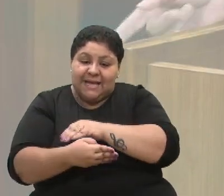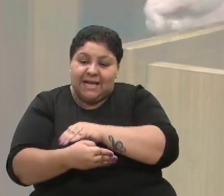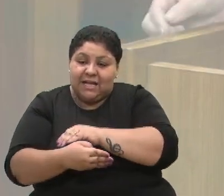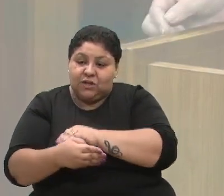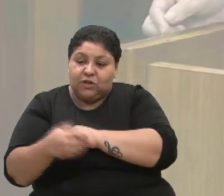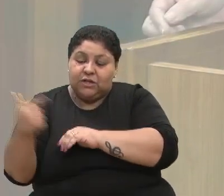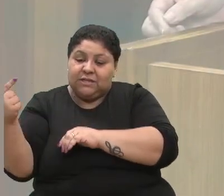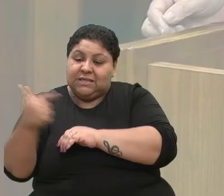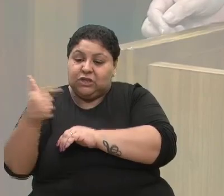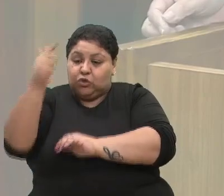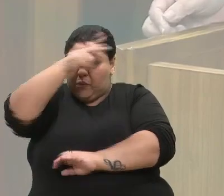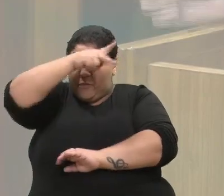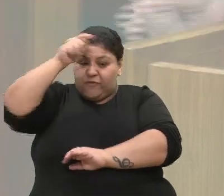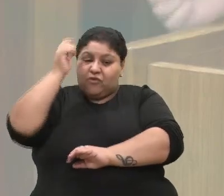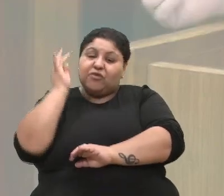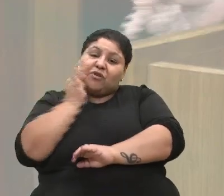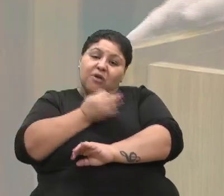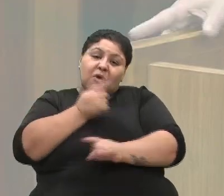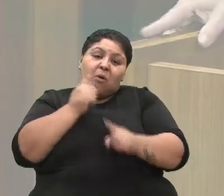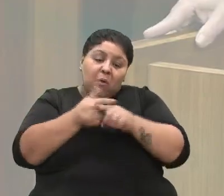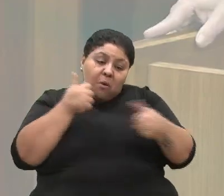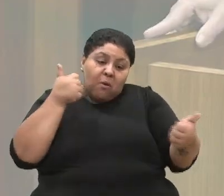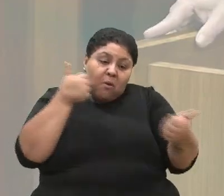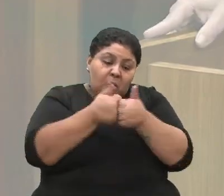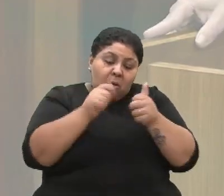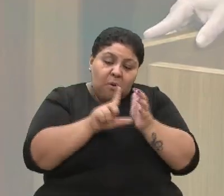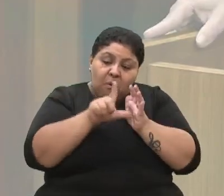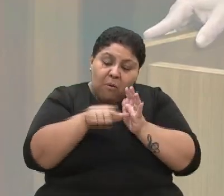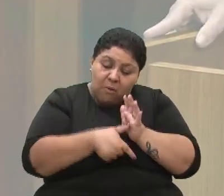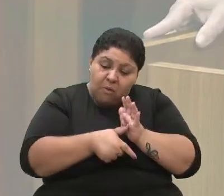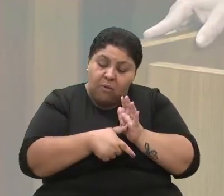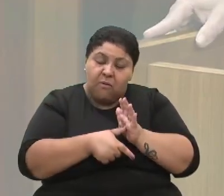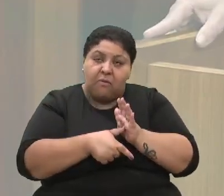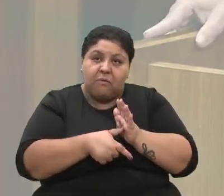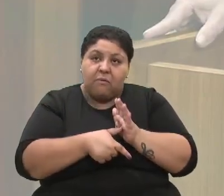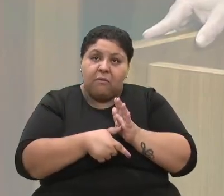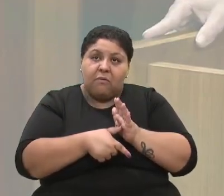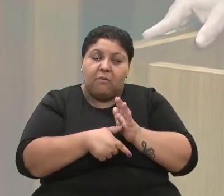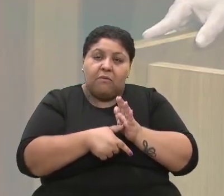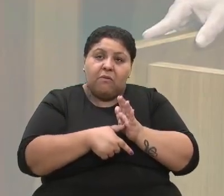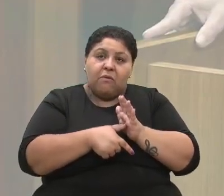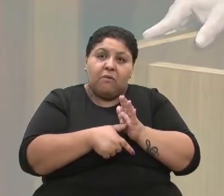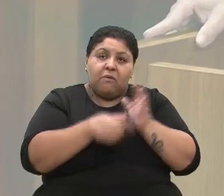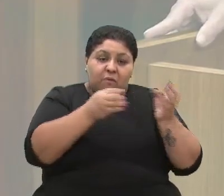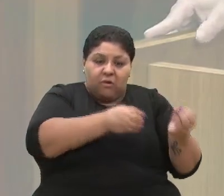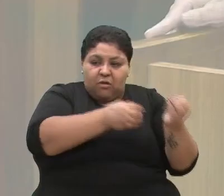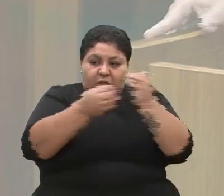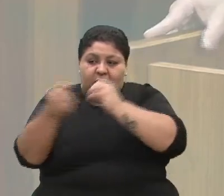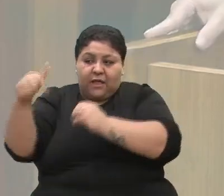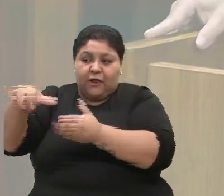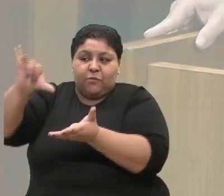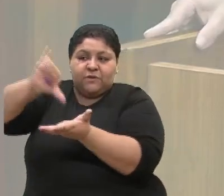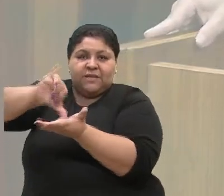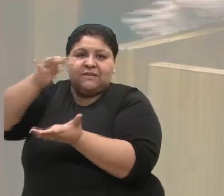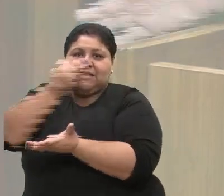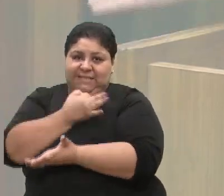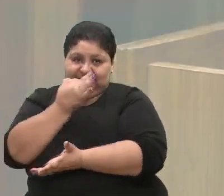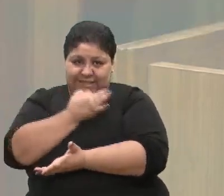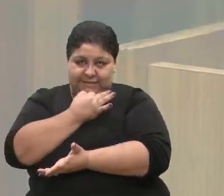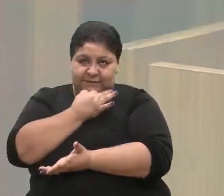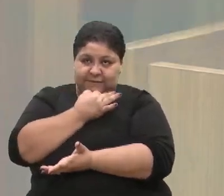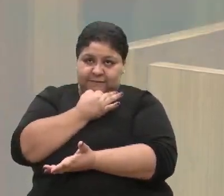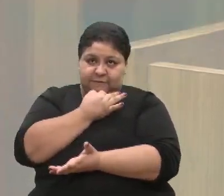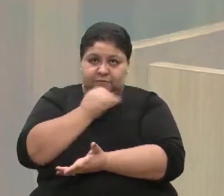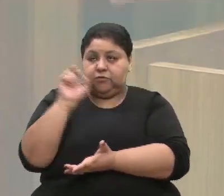mais próximo. E depois, com o tempo, eles trouxeram aqui para o centro da cidade, que